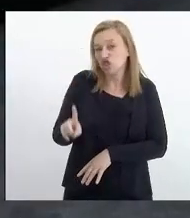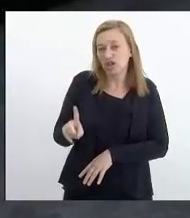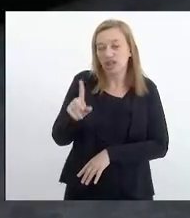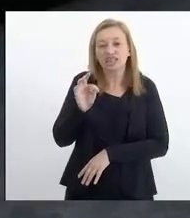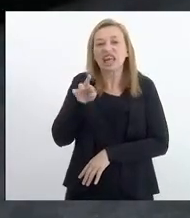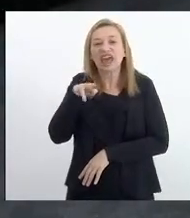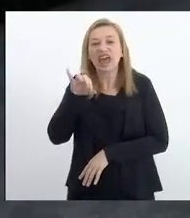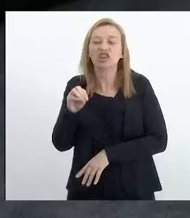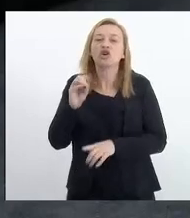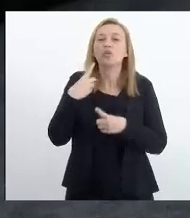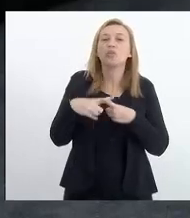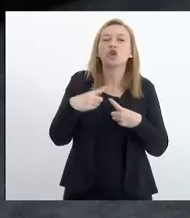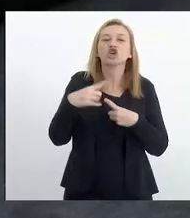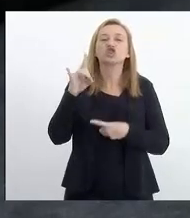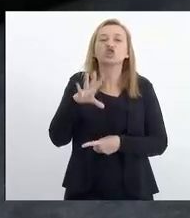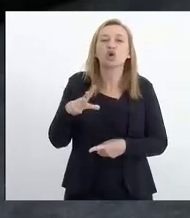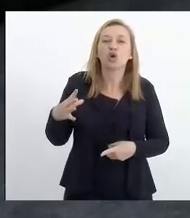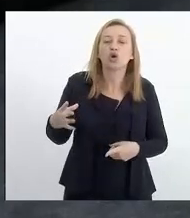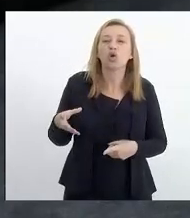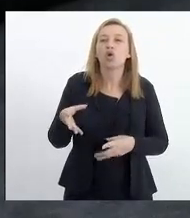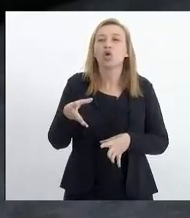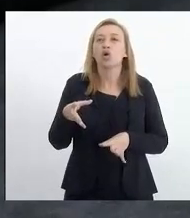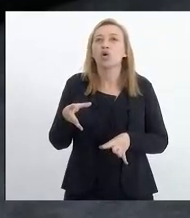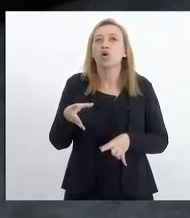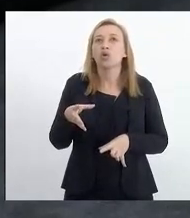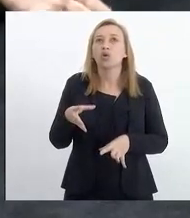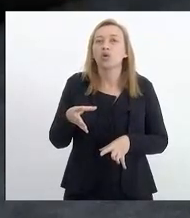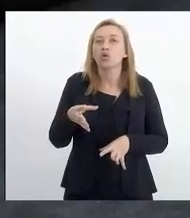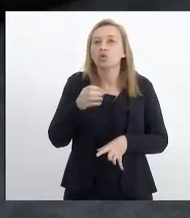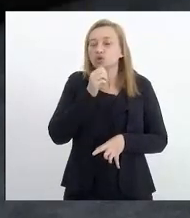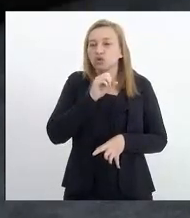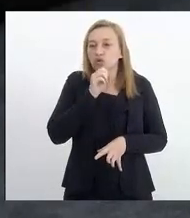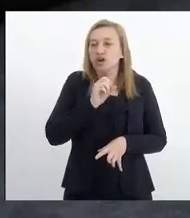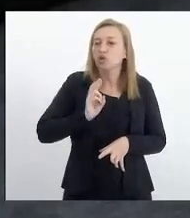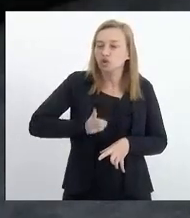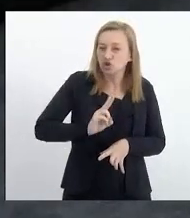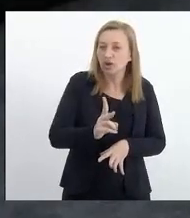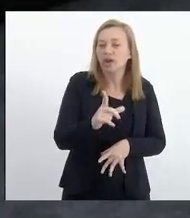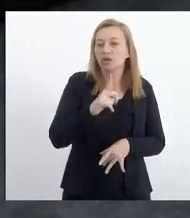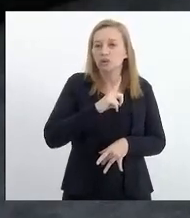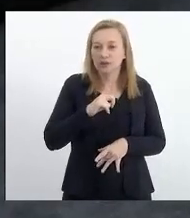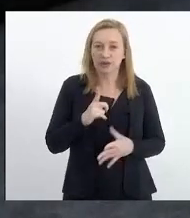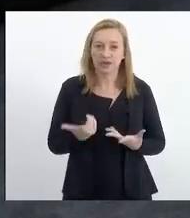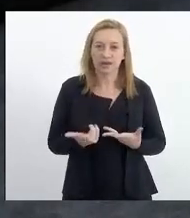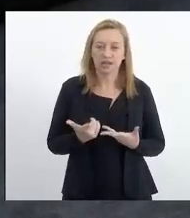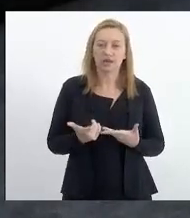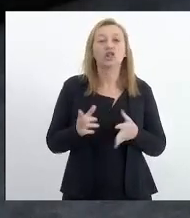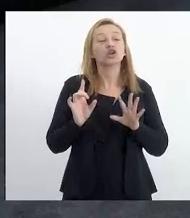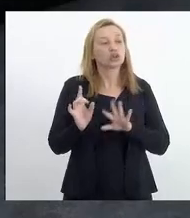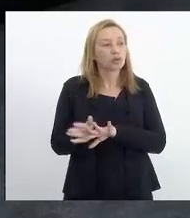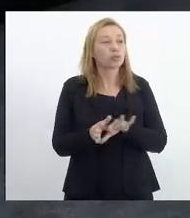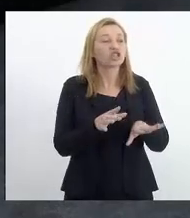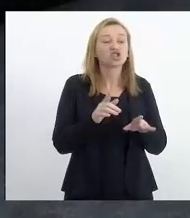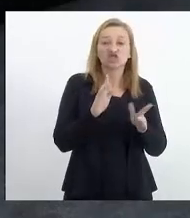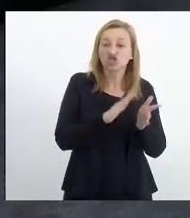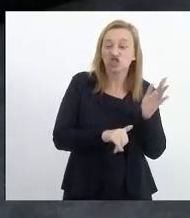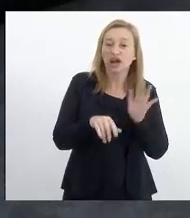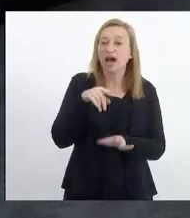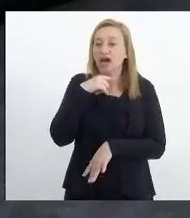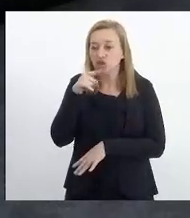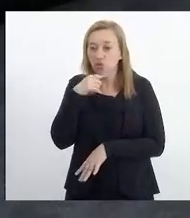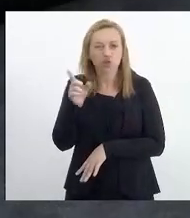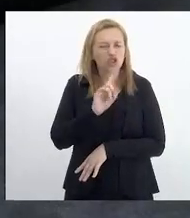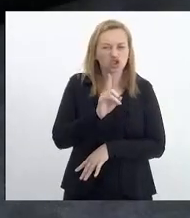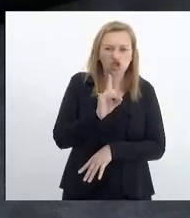apenas os novos, os que estão, continuarão tendo triênio? é para sanar as dúvidas, mas não será só sobre